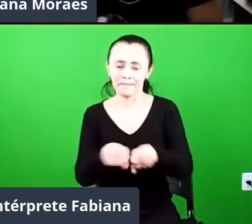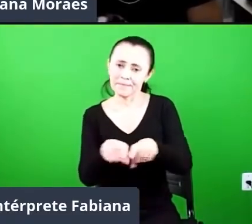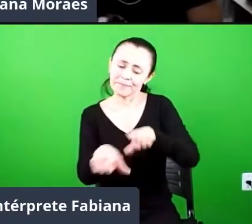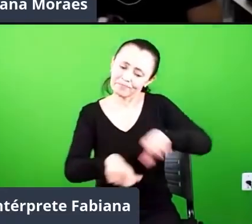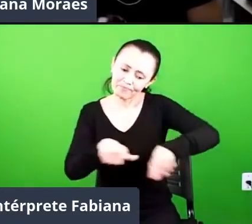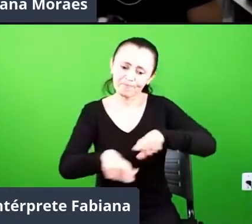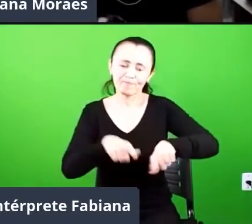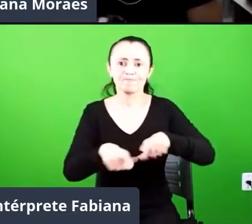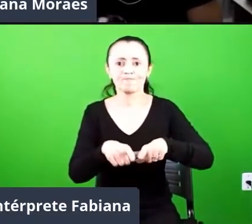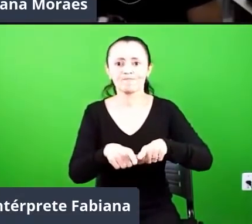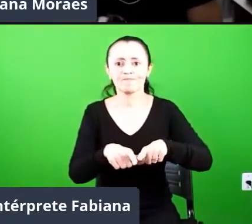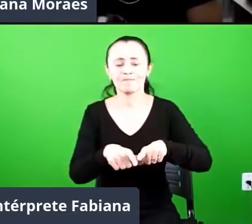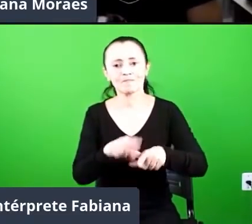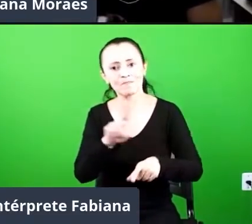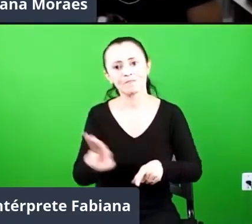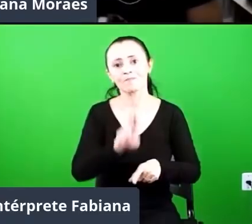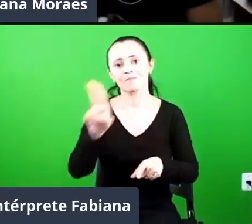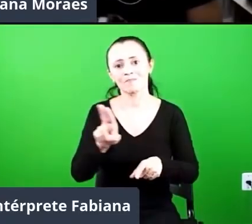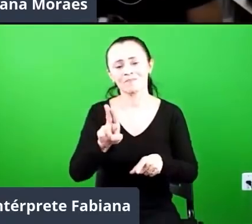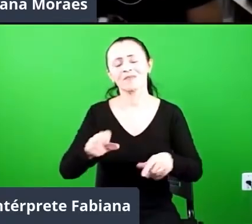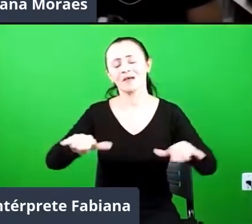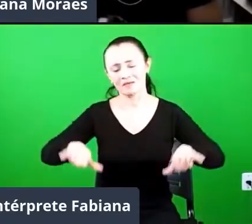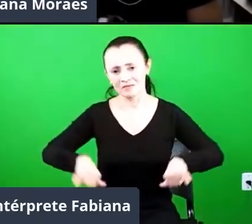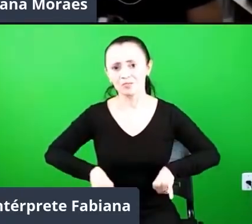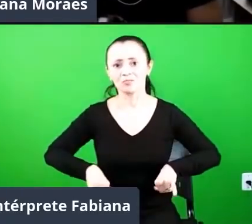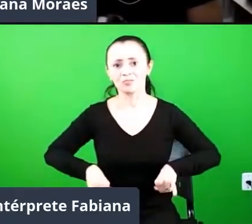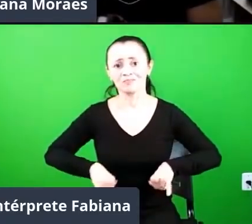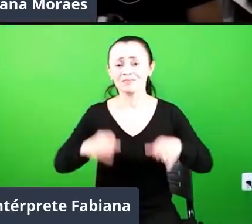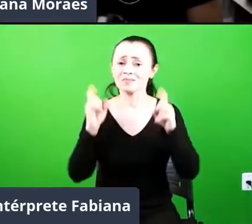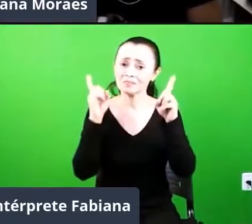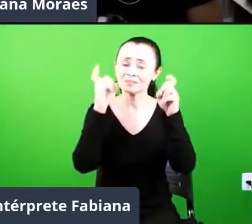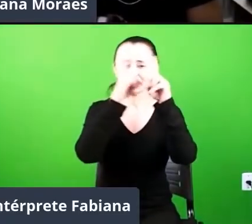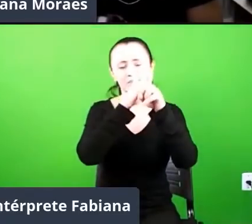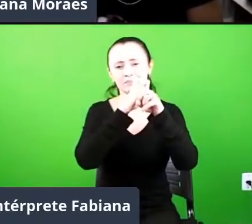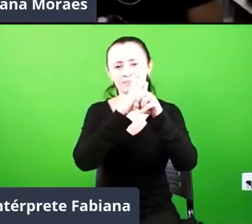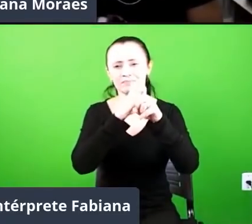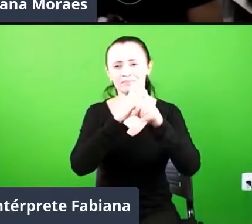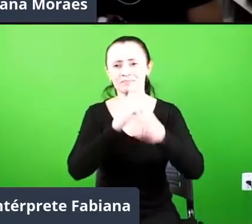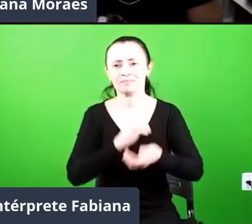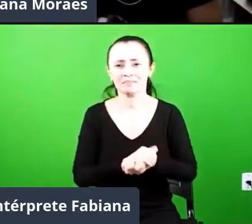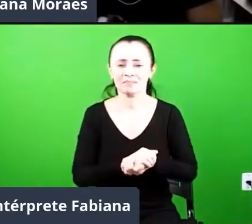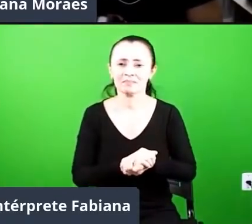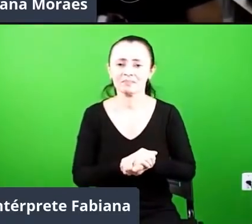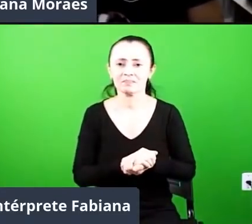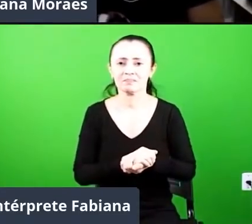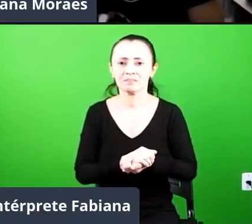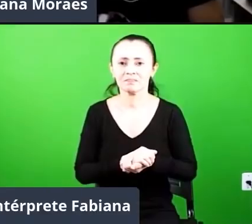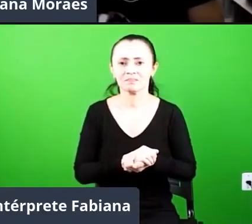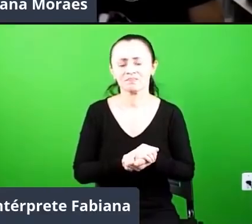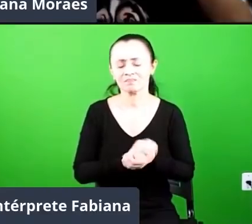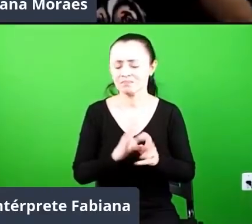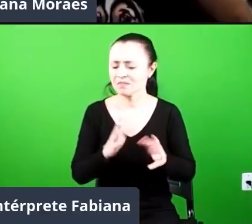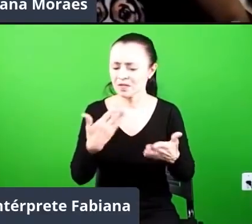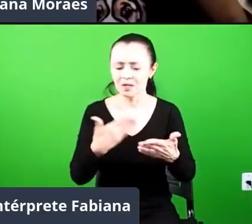sentindo isso e é um sofrimento, né? Por que eu tenho que perder, vamos dizer assim, tantos alunos no meio